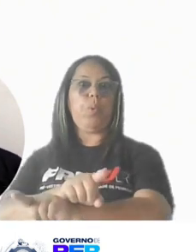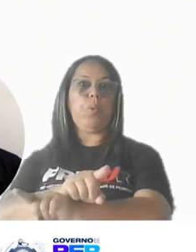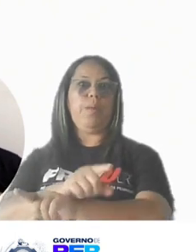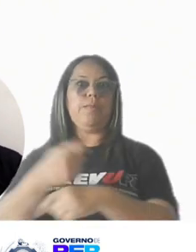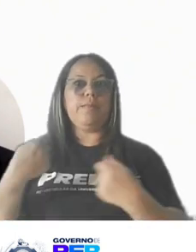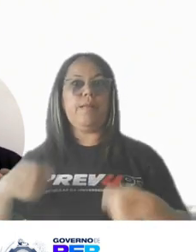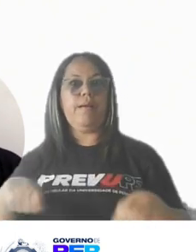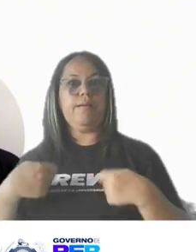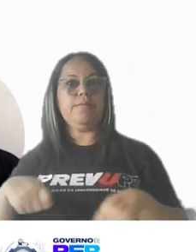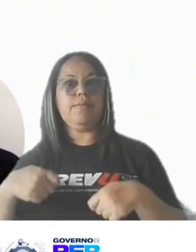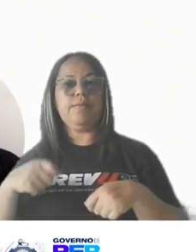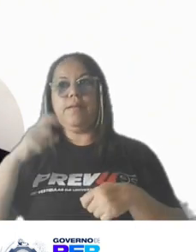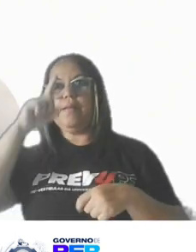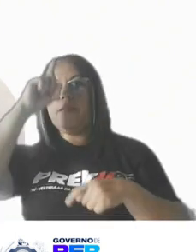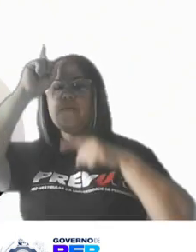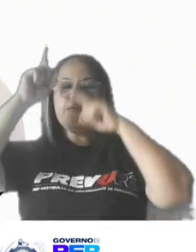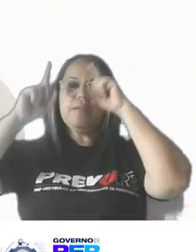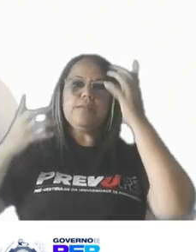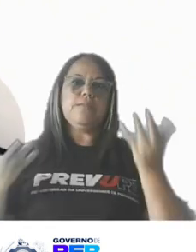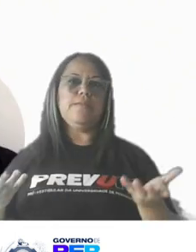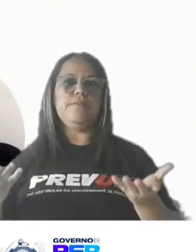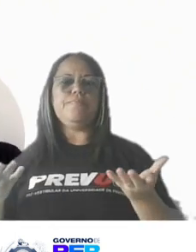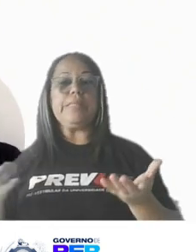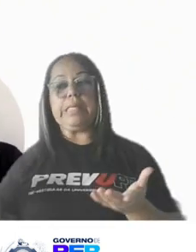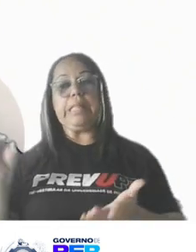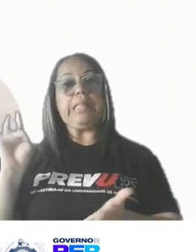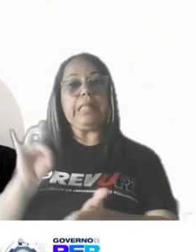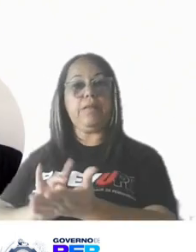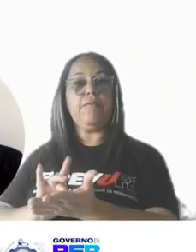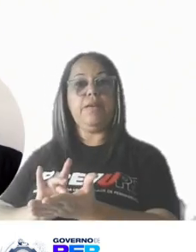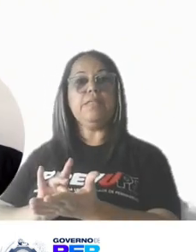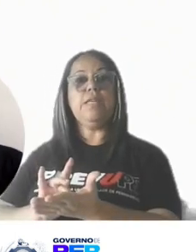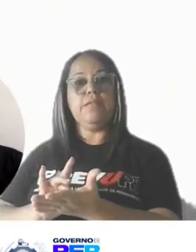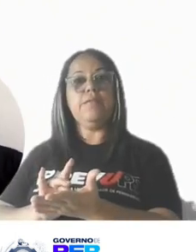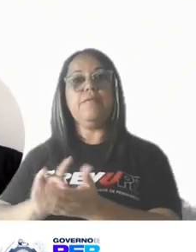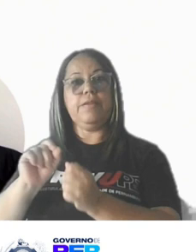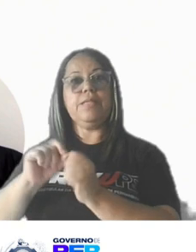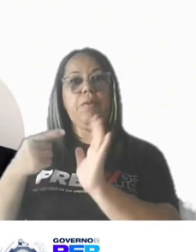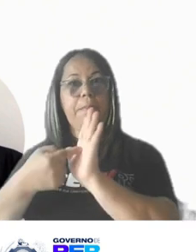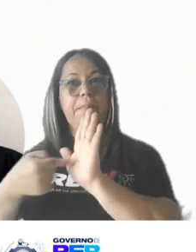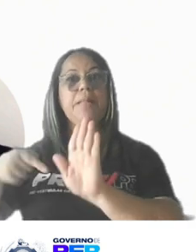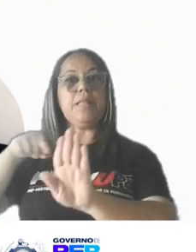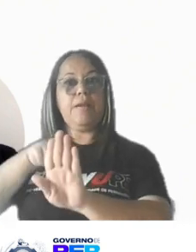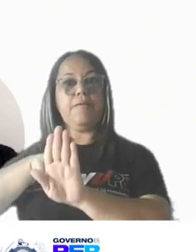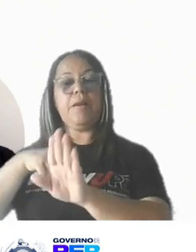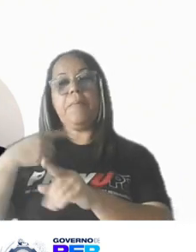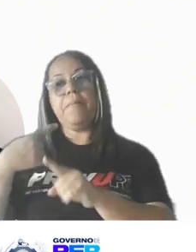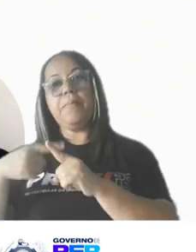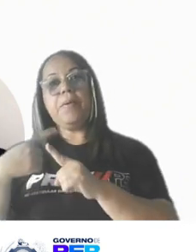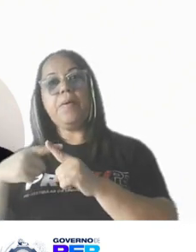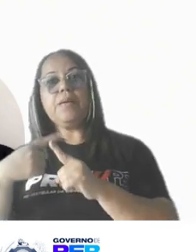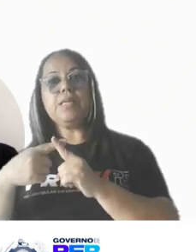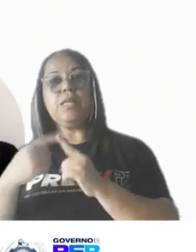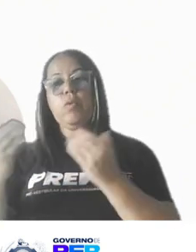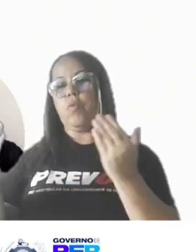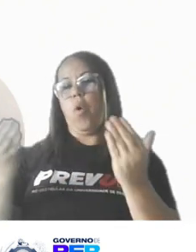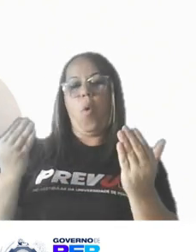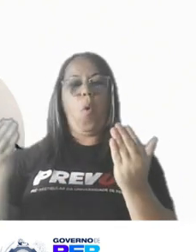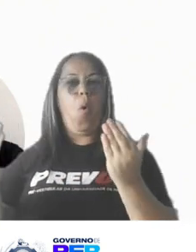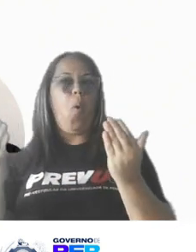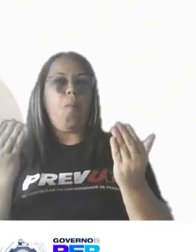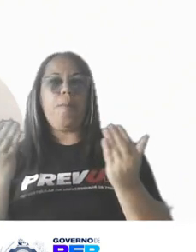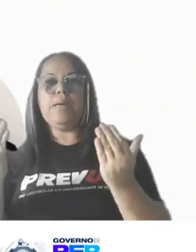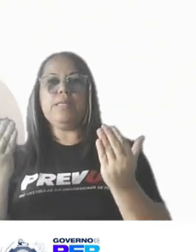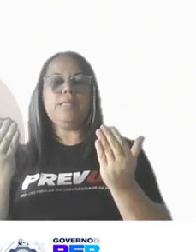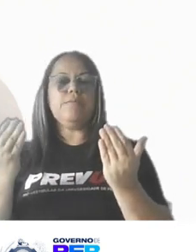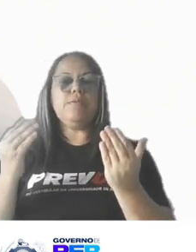por necessidade da invenção e ele está de fato fazendo uma metáfora porque ele está fazendo uma comparação